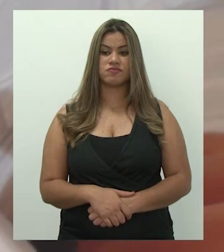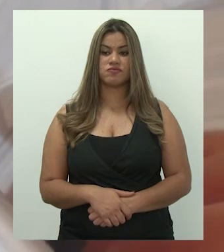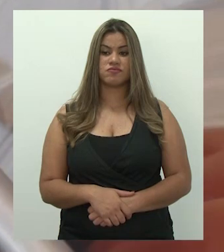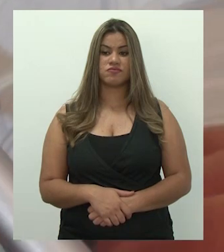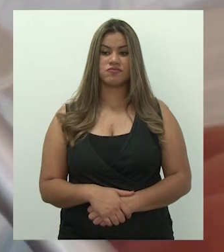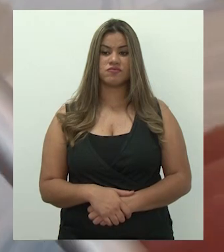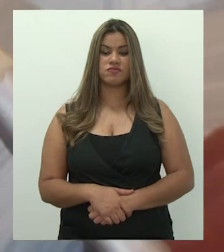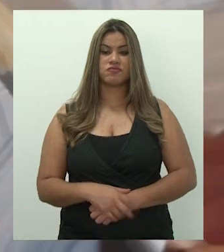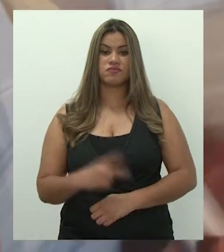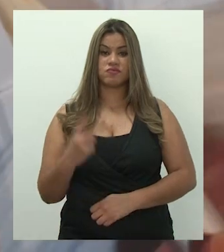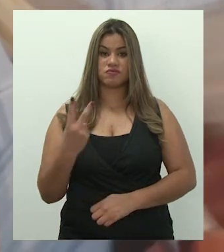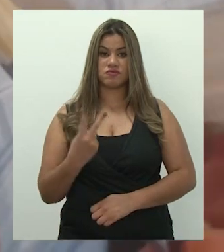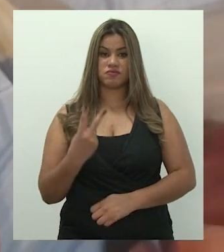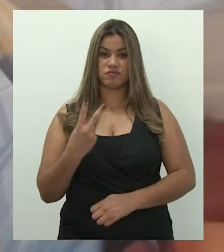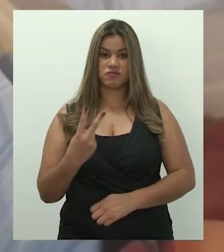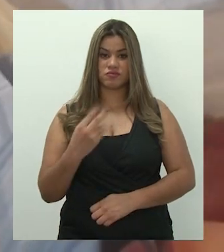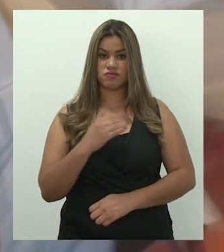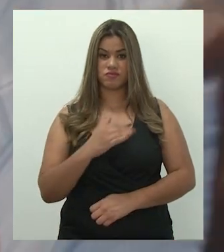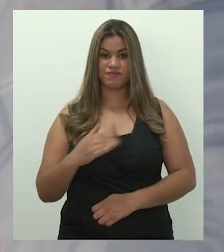2,5 centímetros.